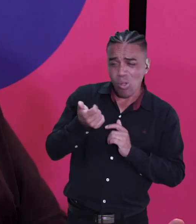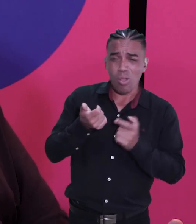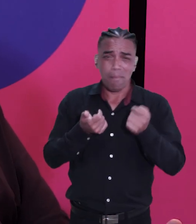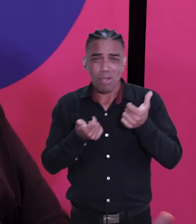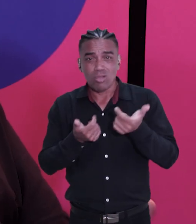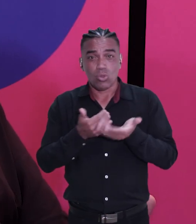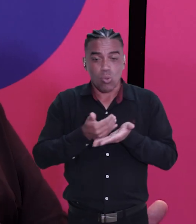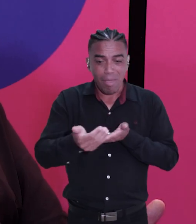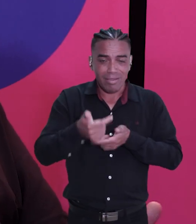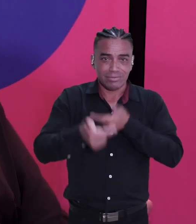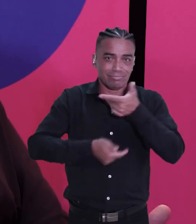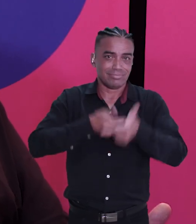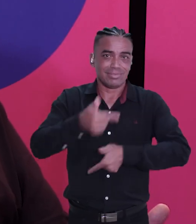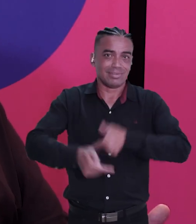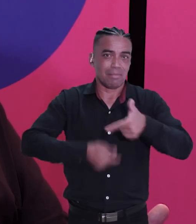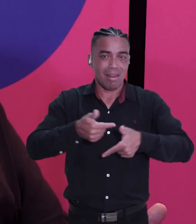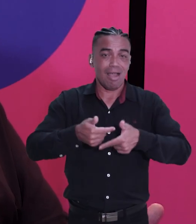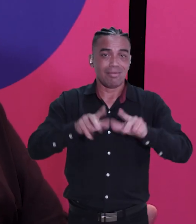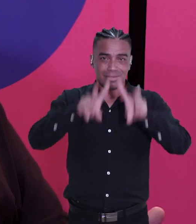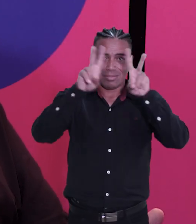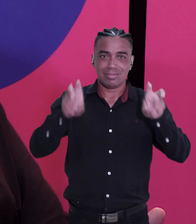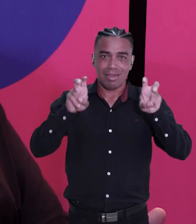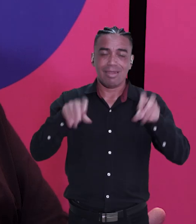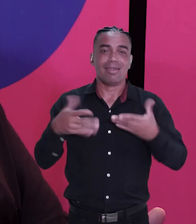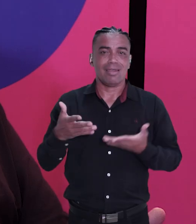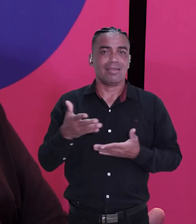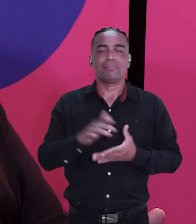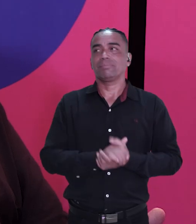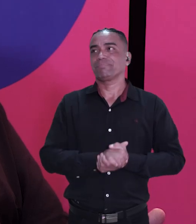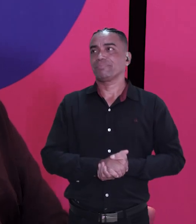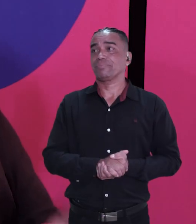né? Porque quando eu começo a trabalhar nesse assunto,